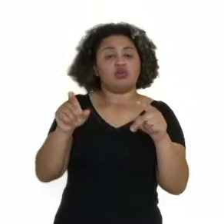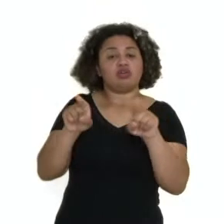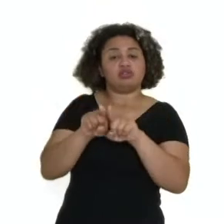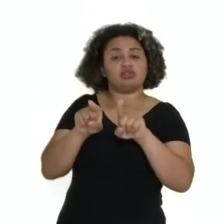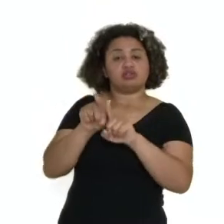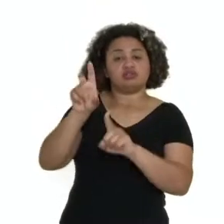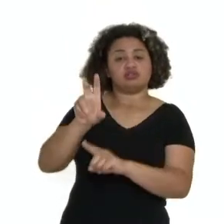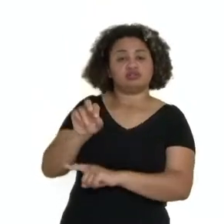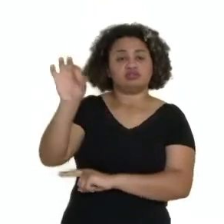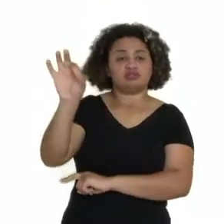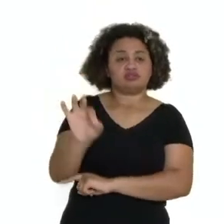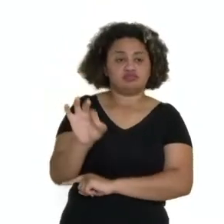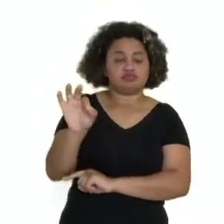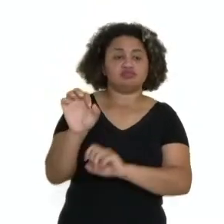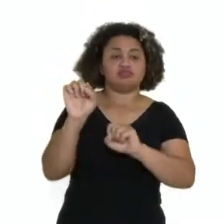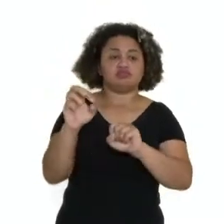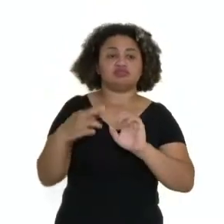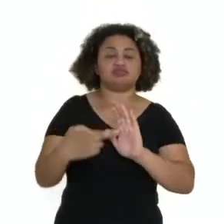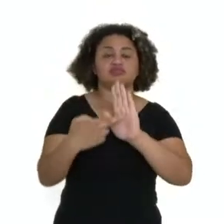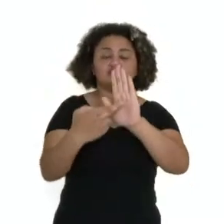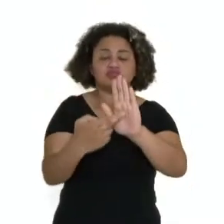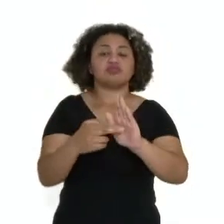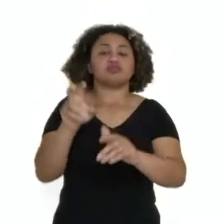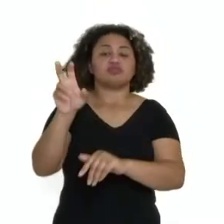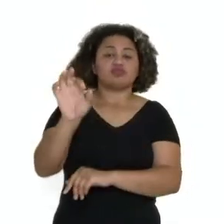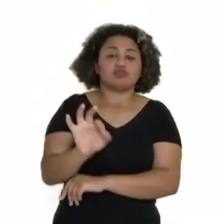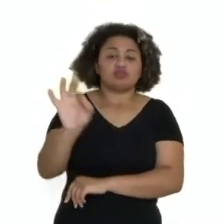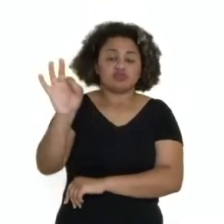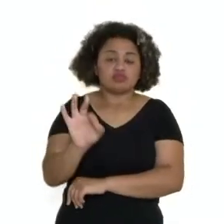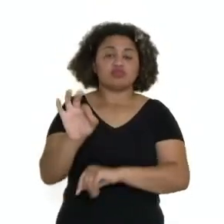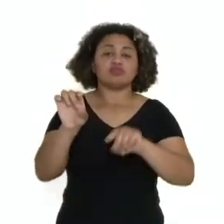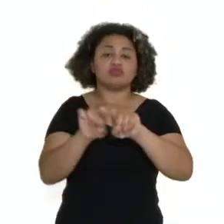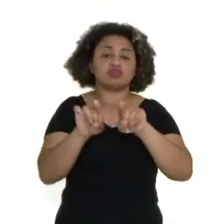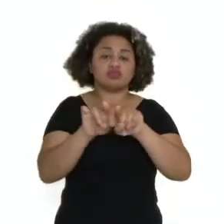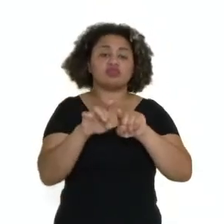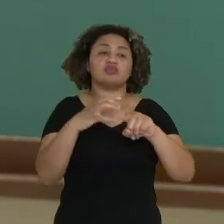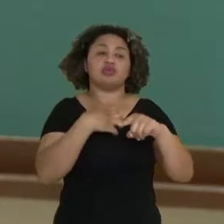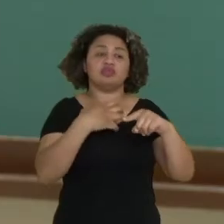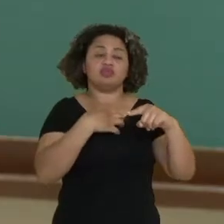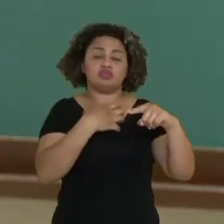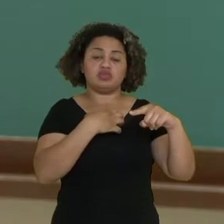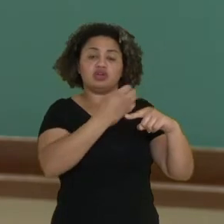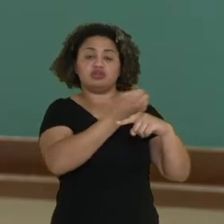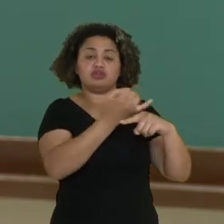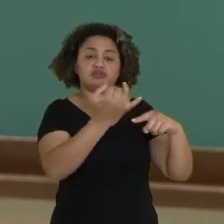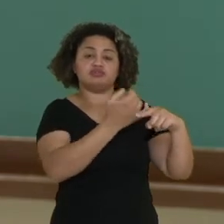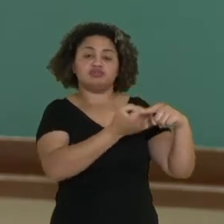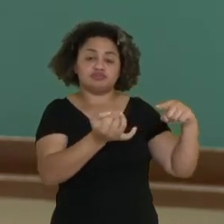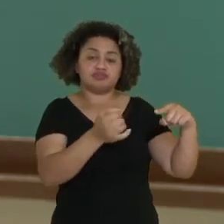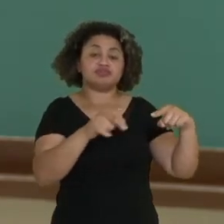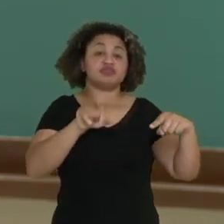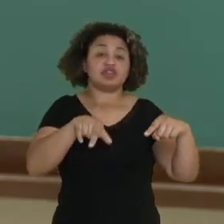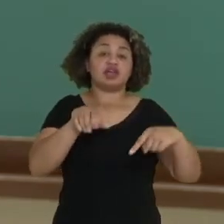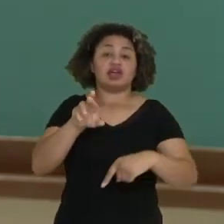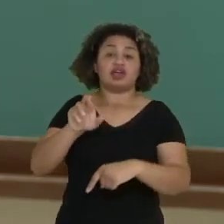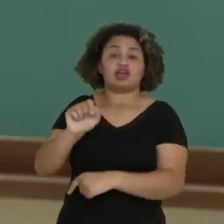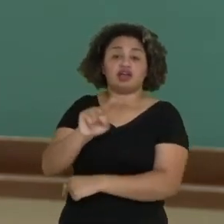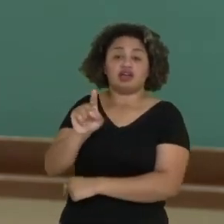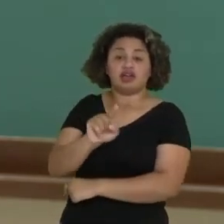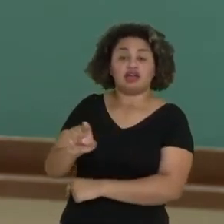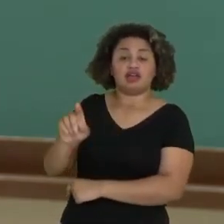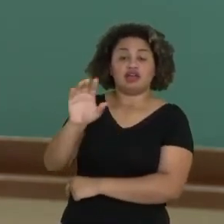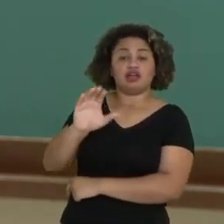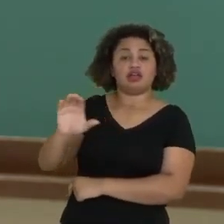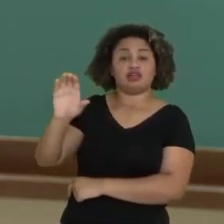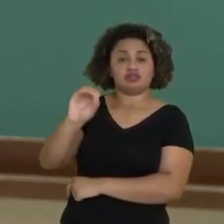eu também posso representar a porcentagem em forma de razão, tá? Então, razão, nós vimos que